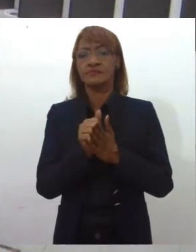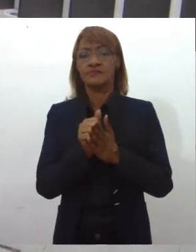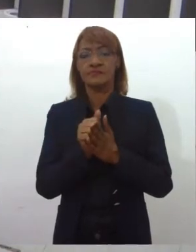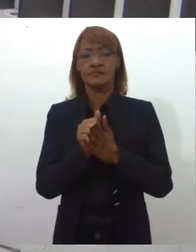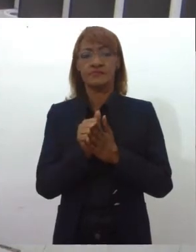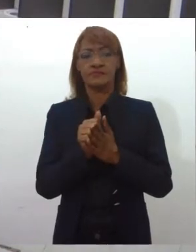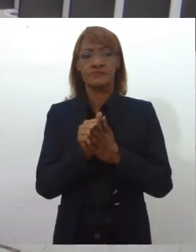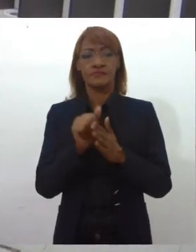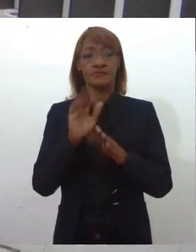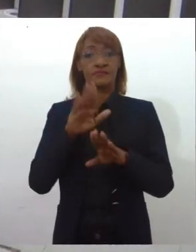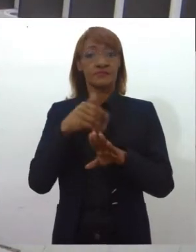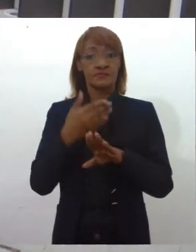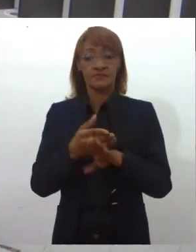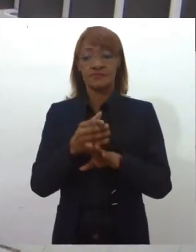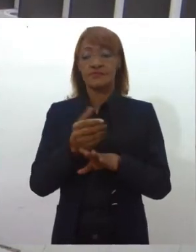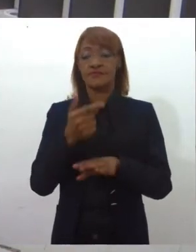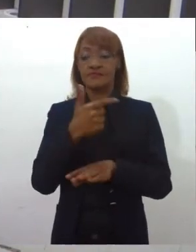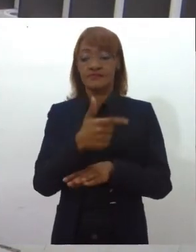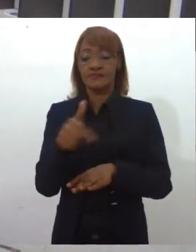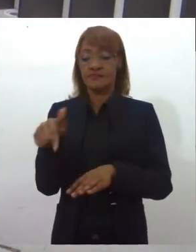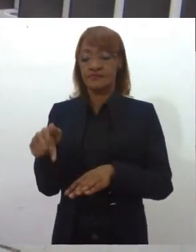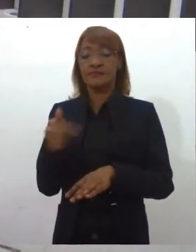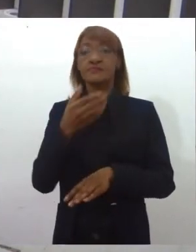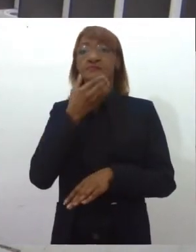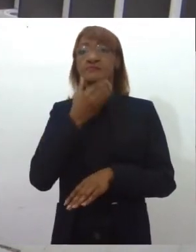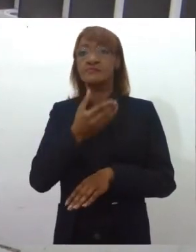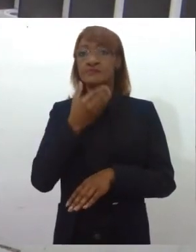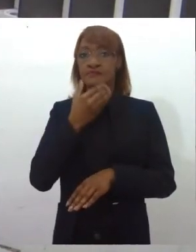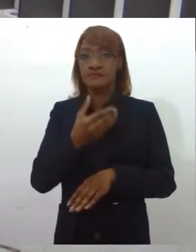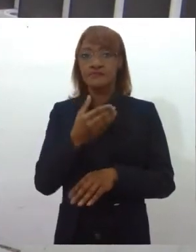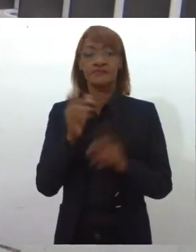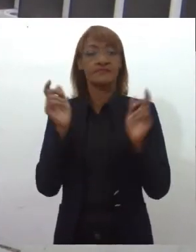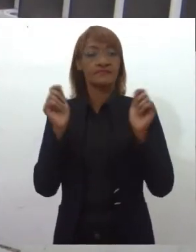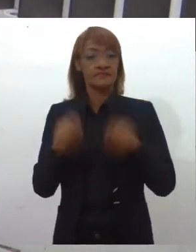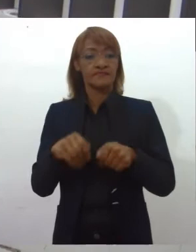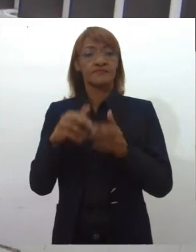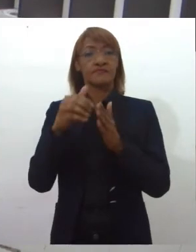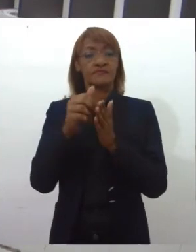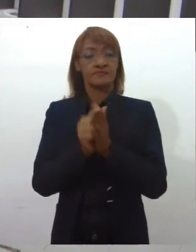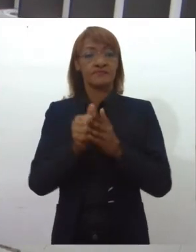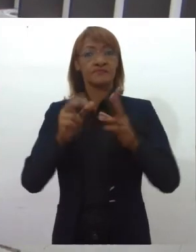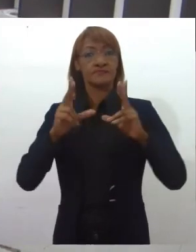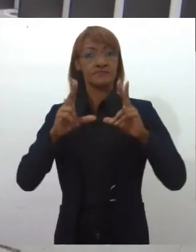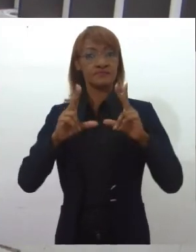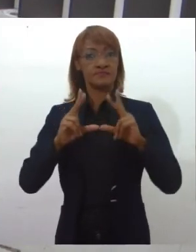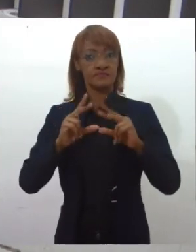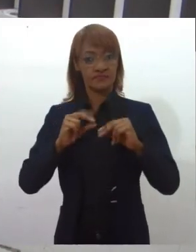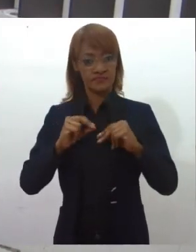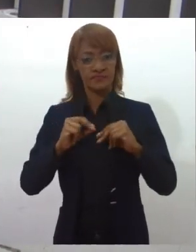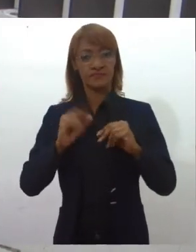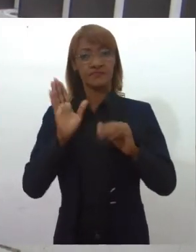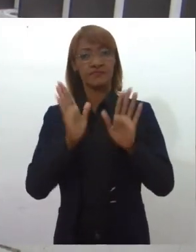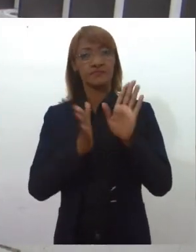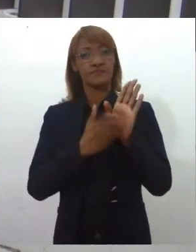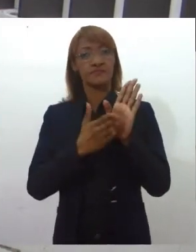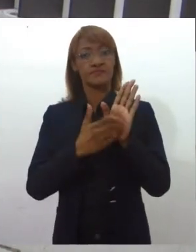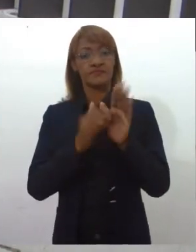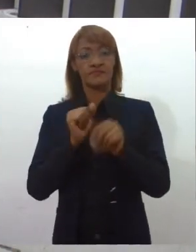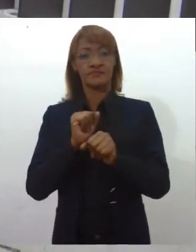Até dia 27 de dezembro. Até dia 27 de dezembro estaremos recebendo aqui propostas para esse